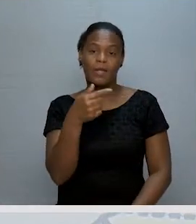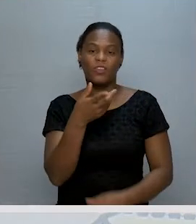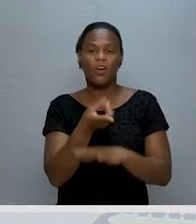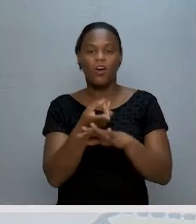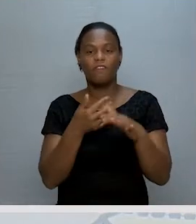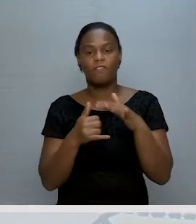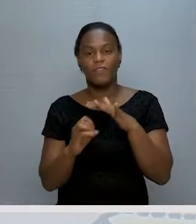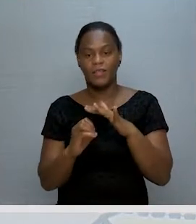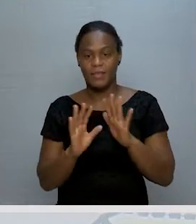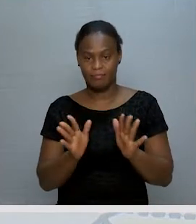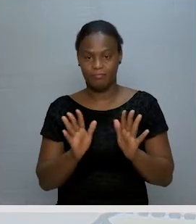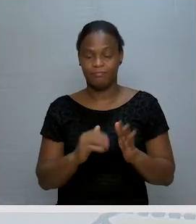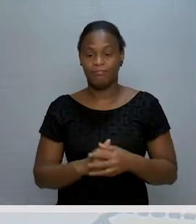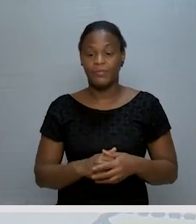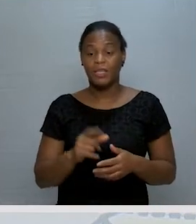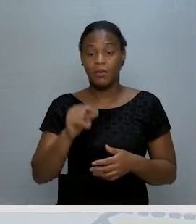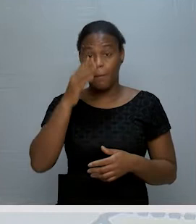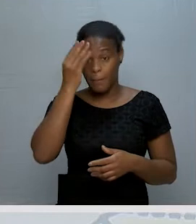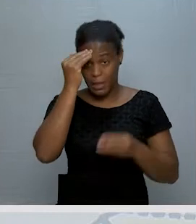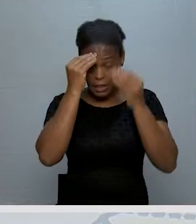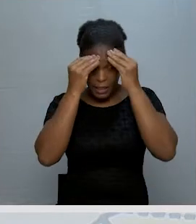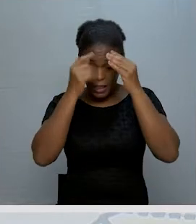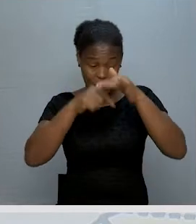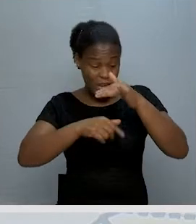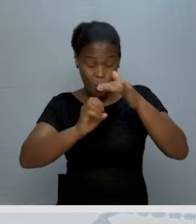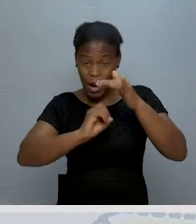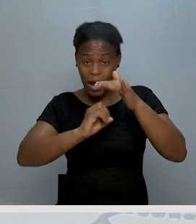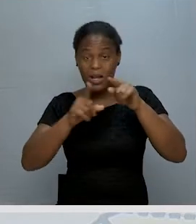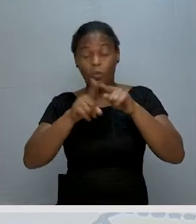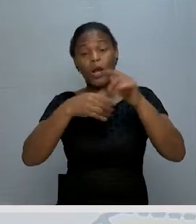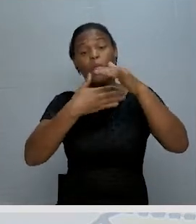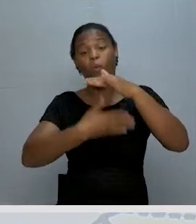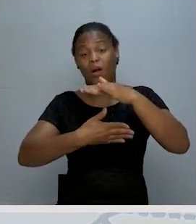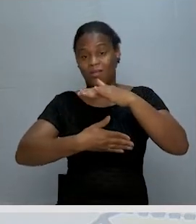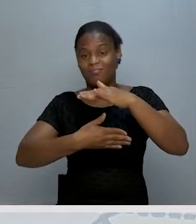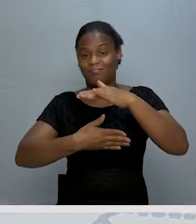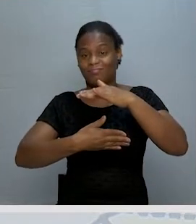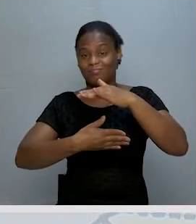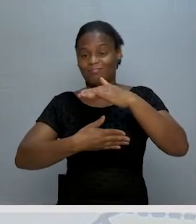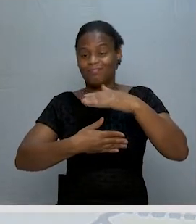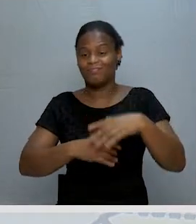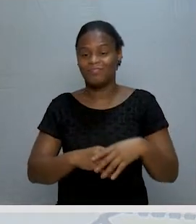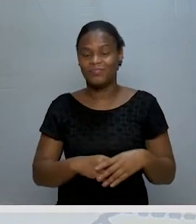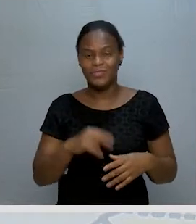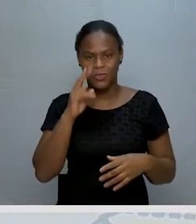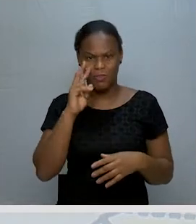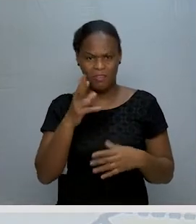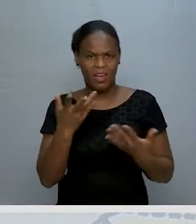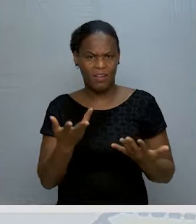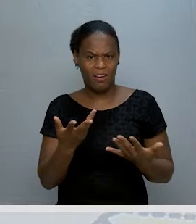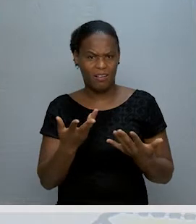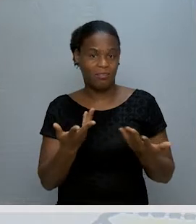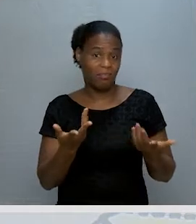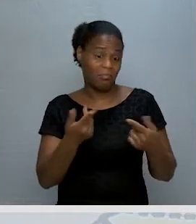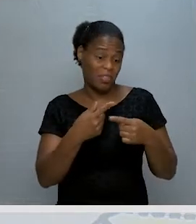9/20. Já aprenderam que aqui o denominador é 1. Estão a